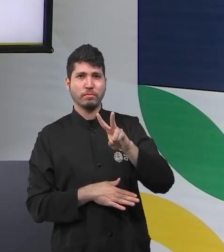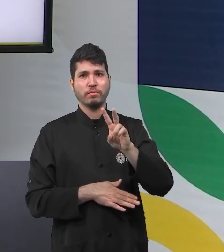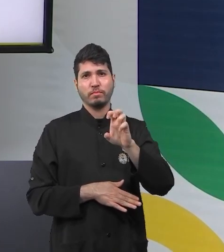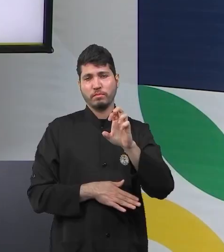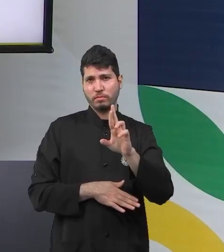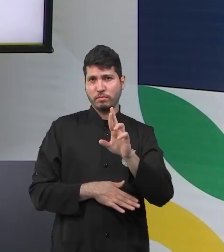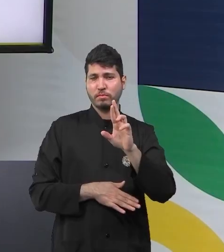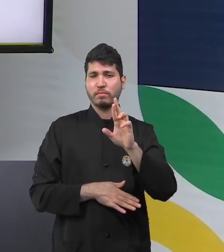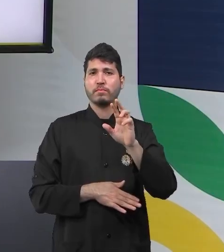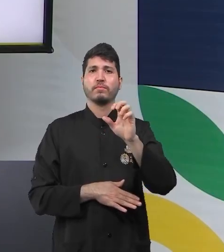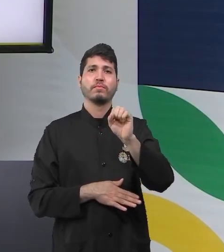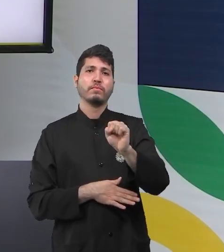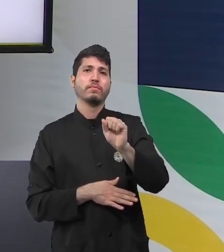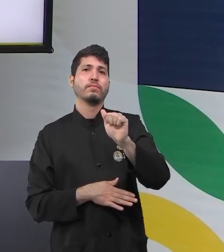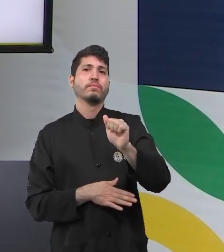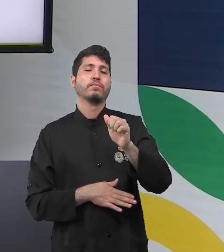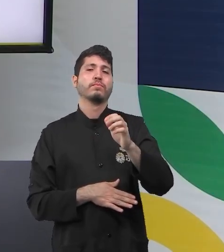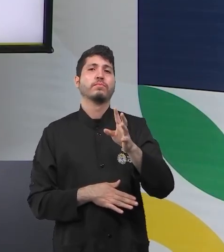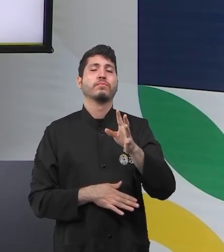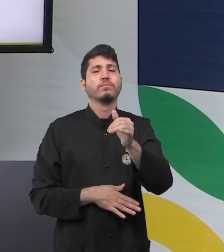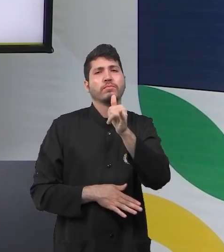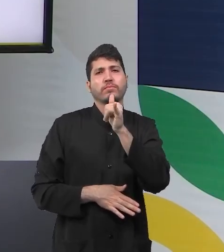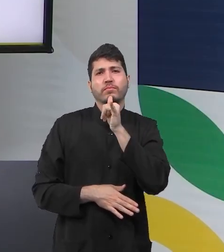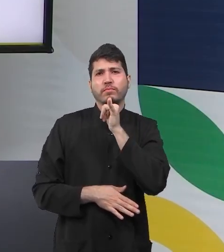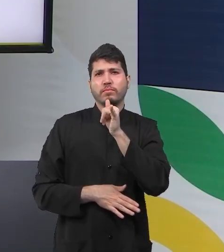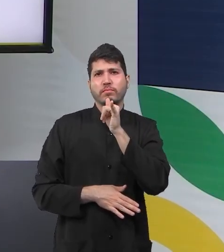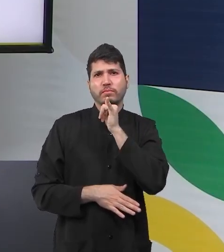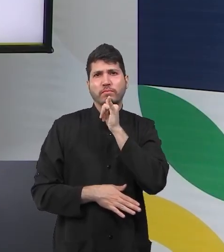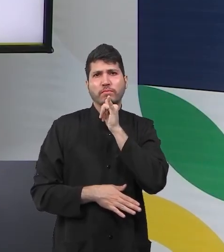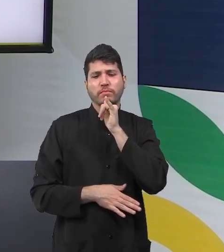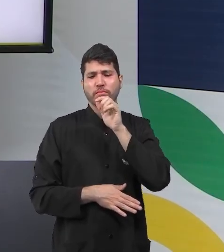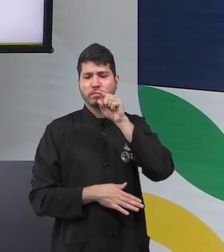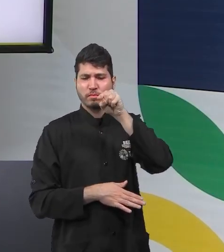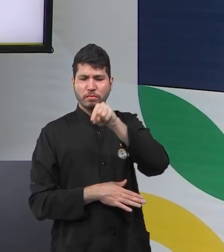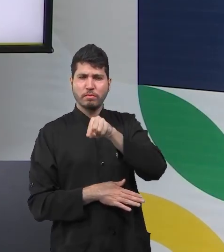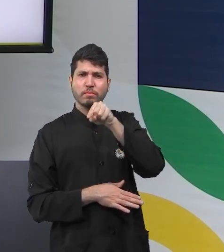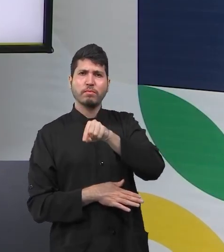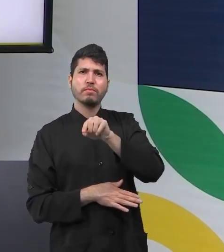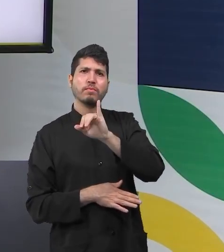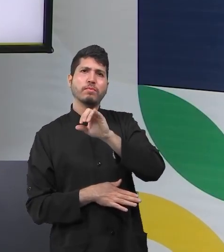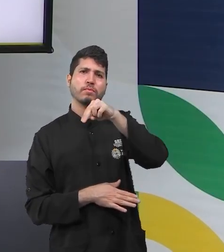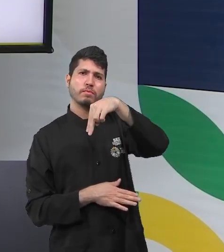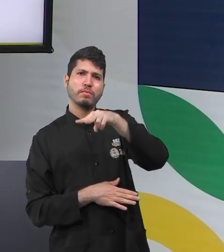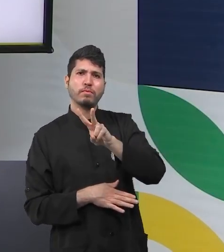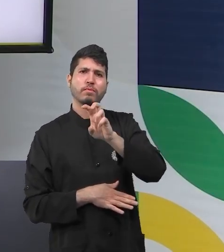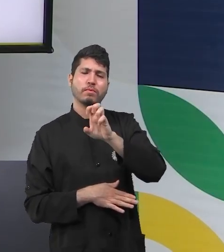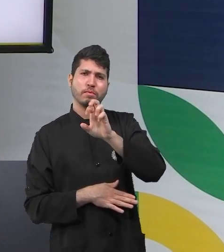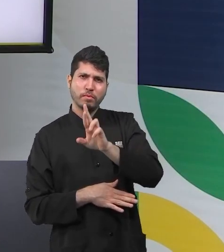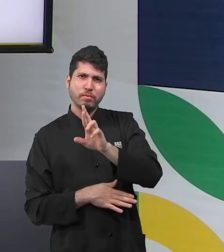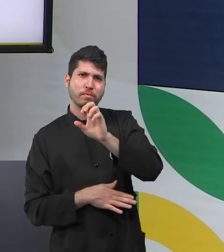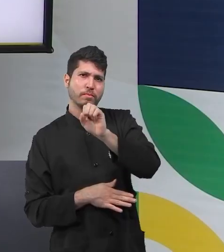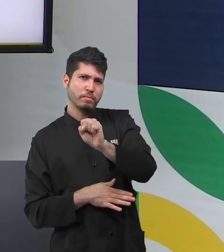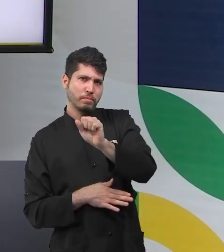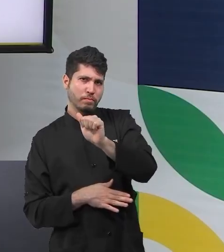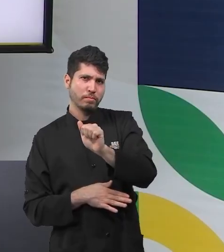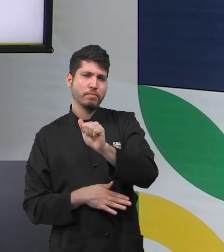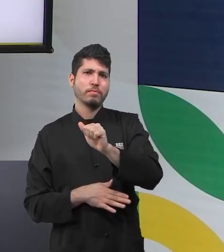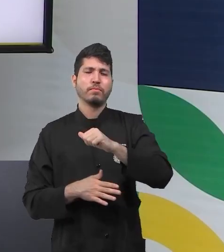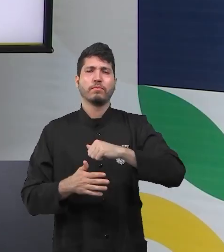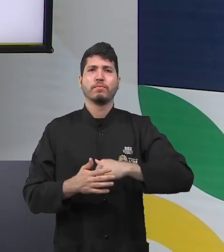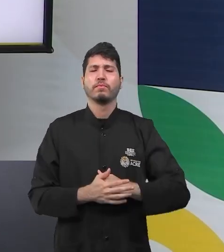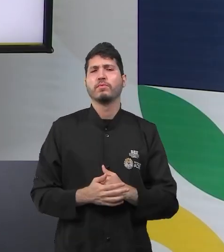um exemplo de grandeza inversa, que é o que muita gente acaba se confundindo.